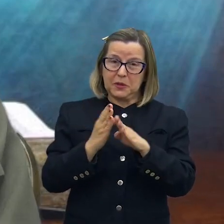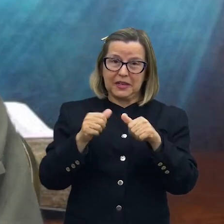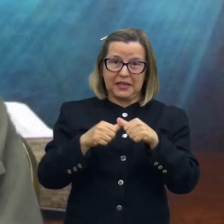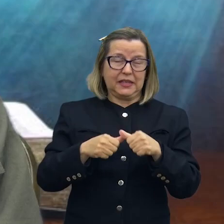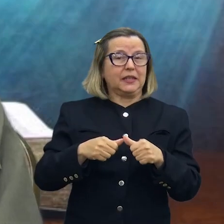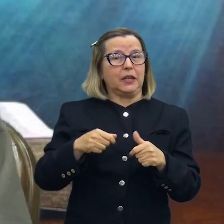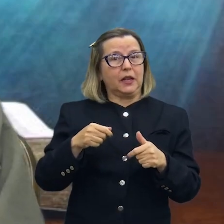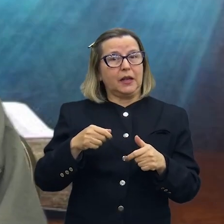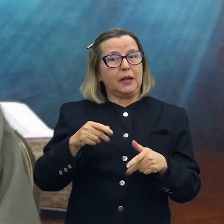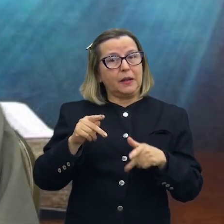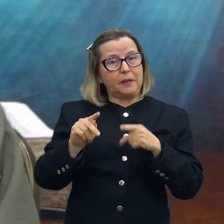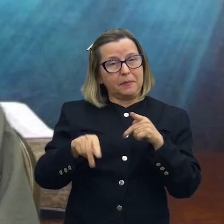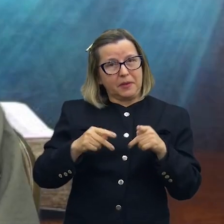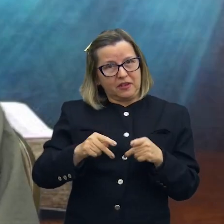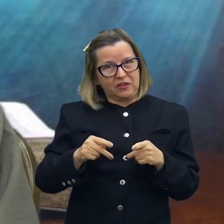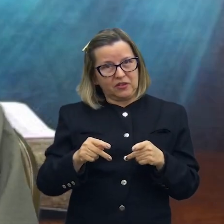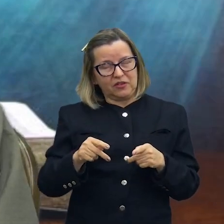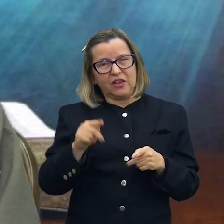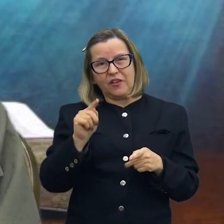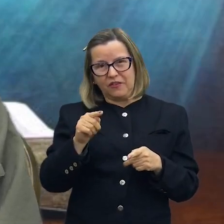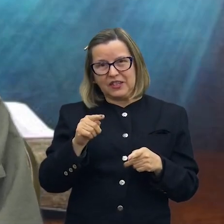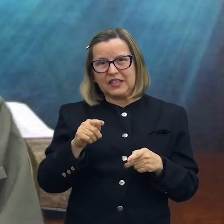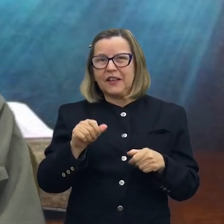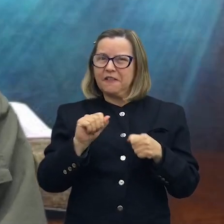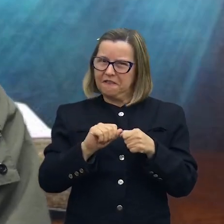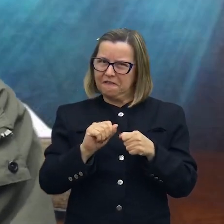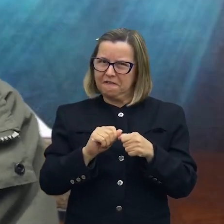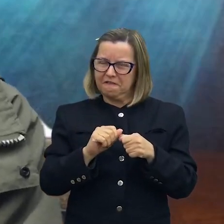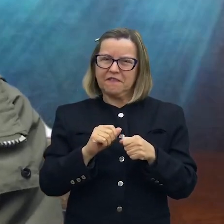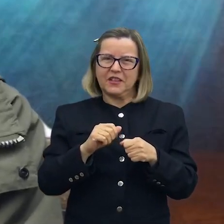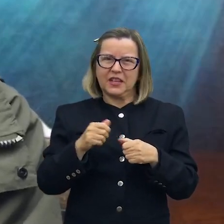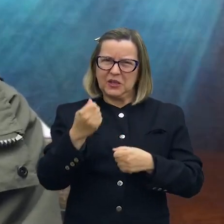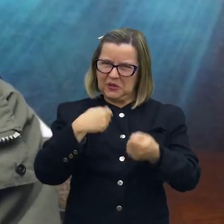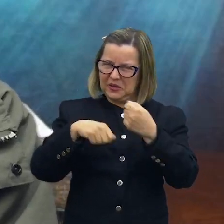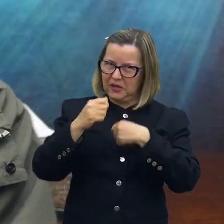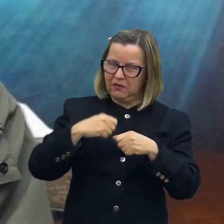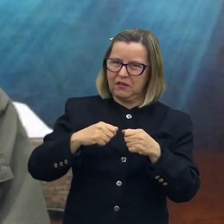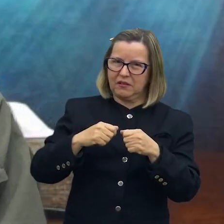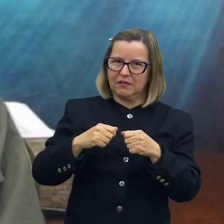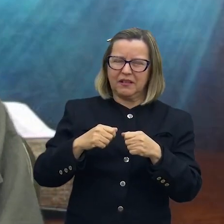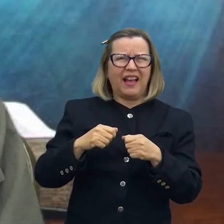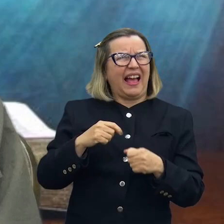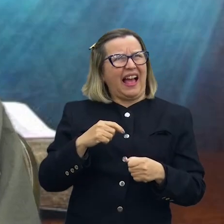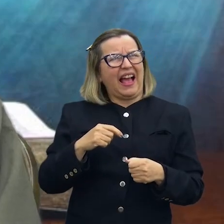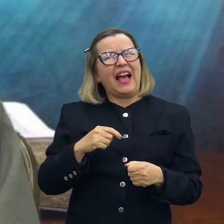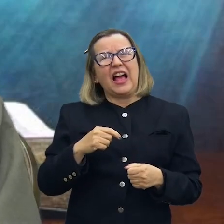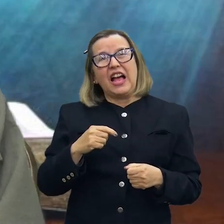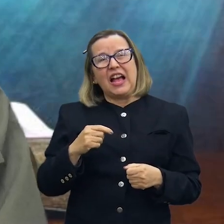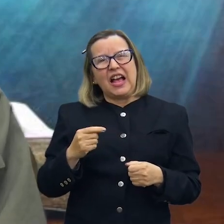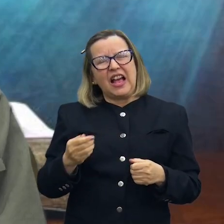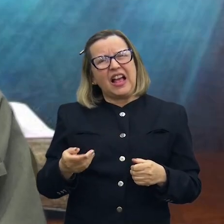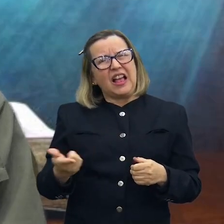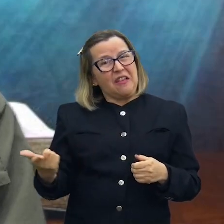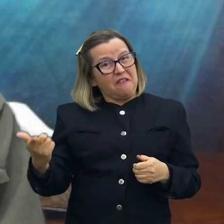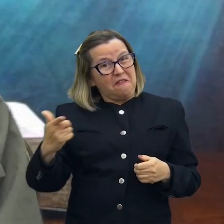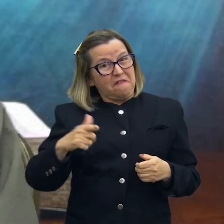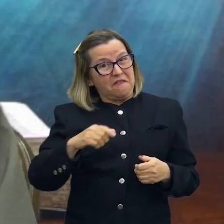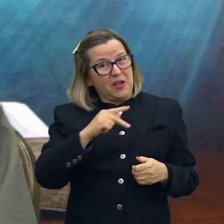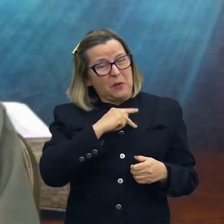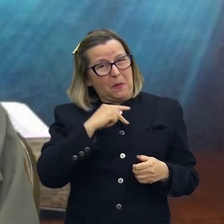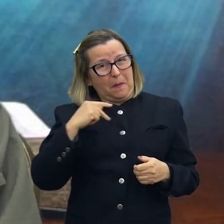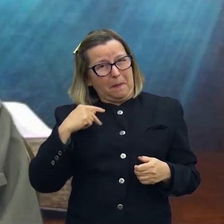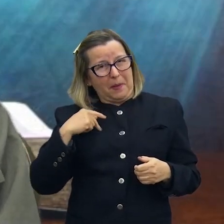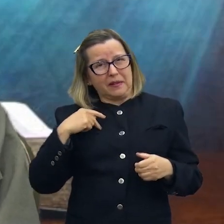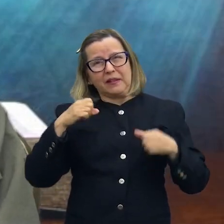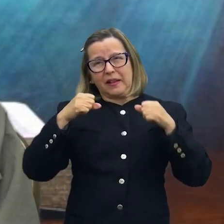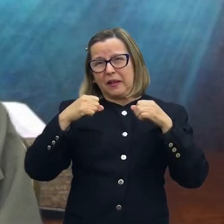assim, mas você não fechou, você não viu os números? Ele disse assim, um pastor foi lá e me abençoou com a bênção da prosperidade